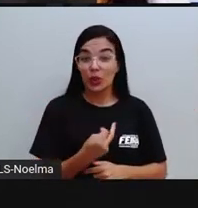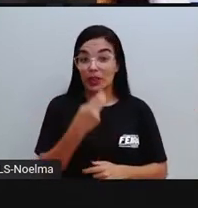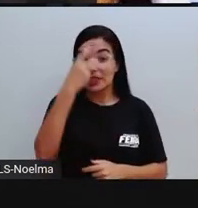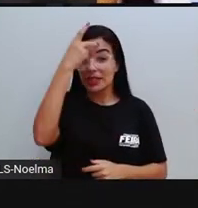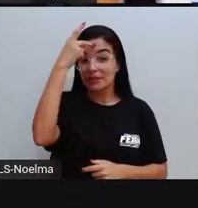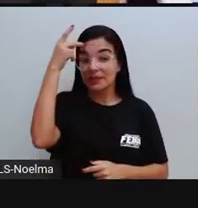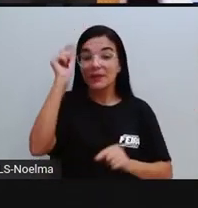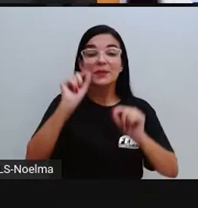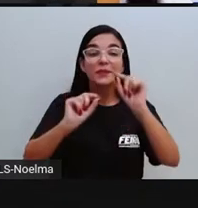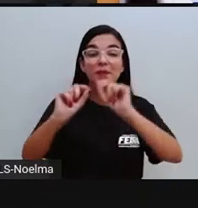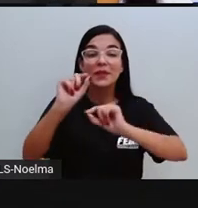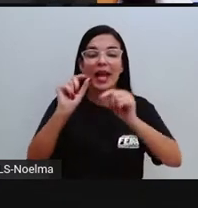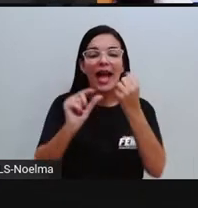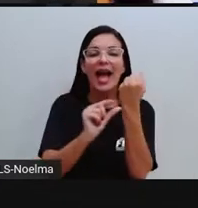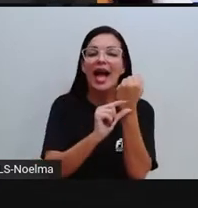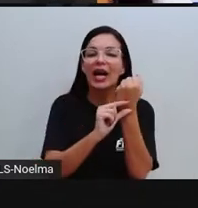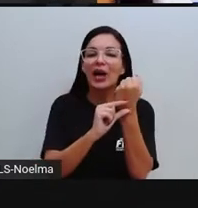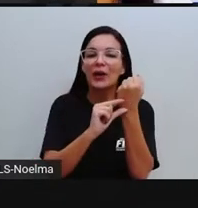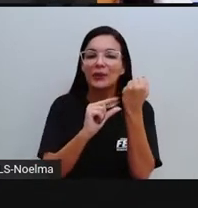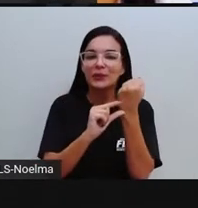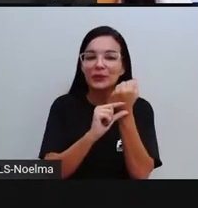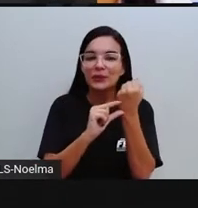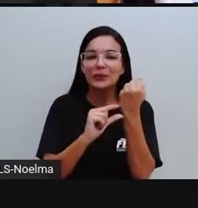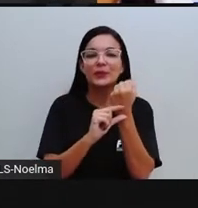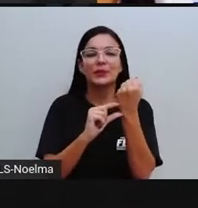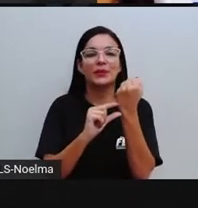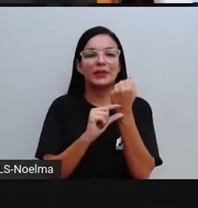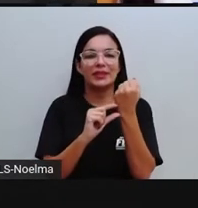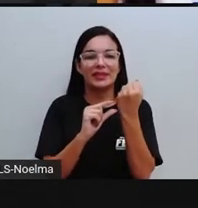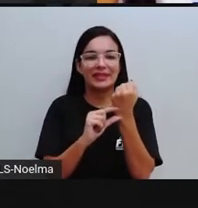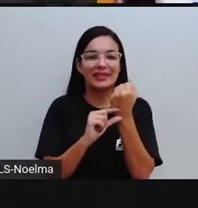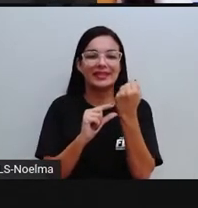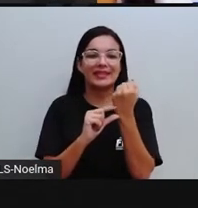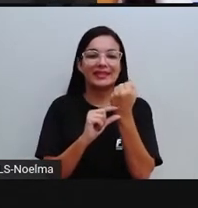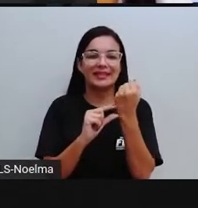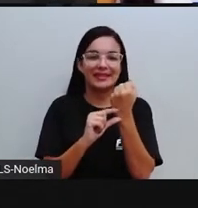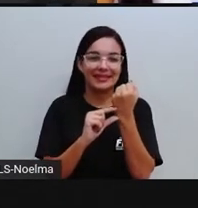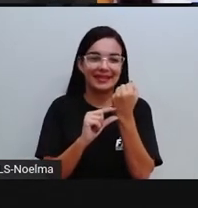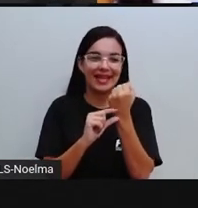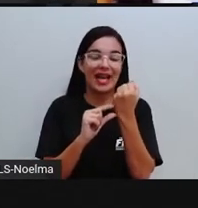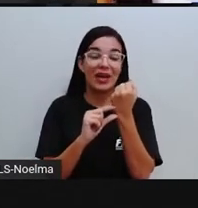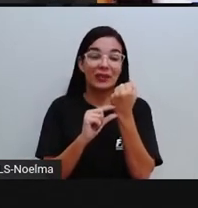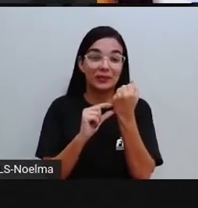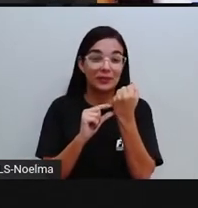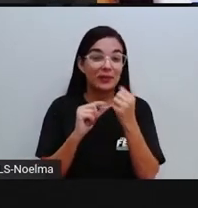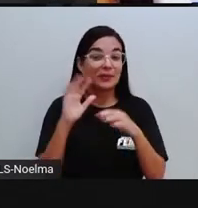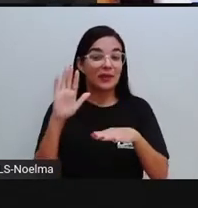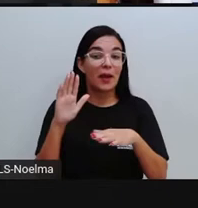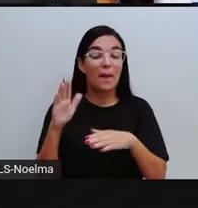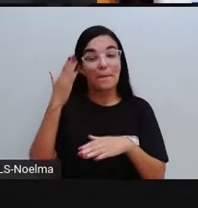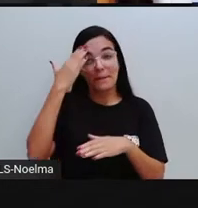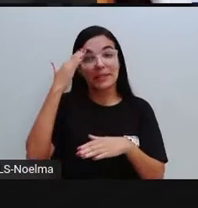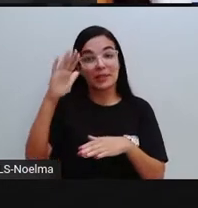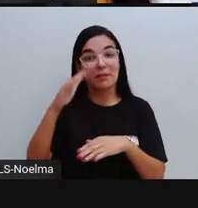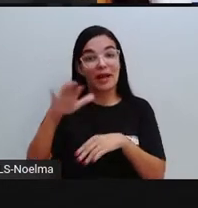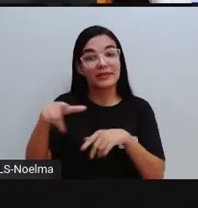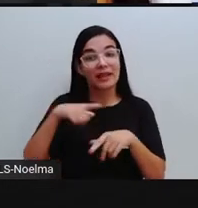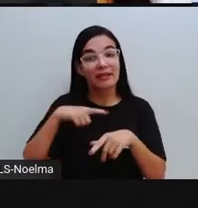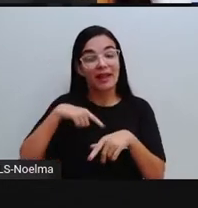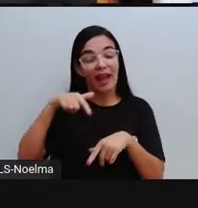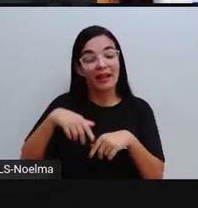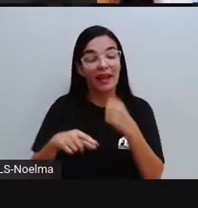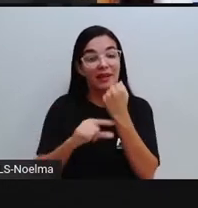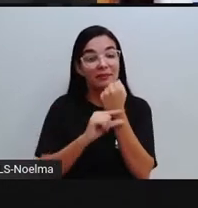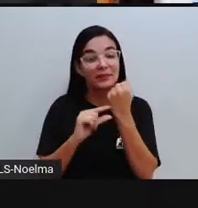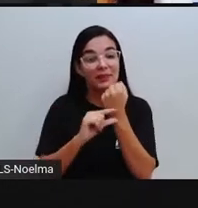de Barros, José Alves Sobrinho, dentre outros. Esses são alguns dos principais cordelistas que nós